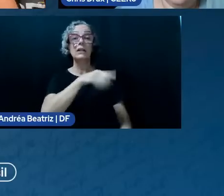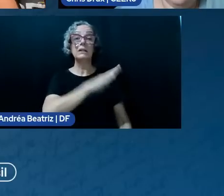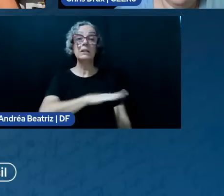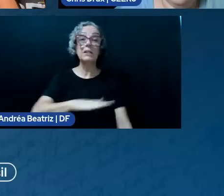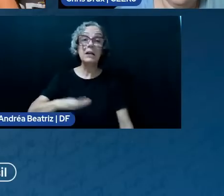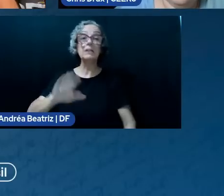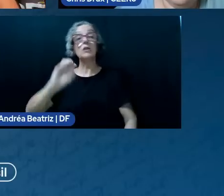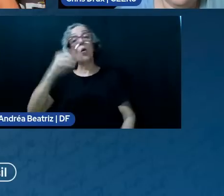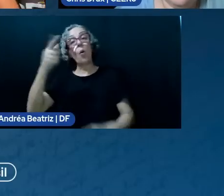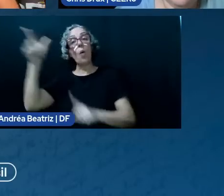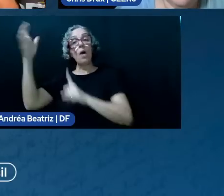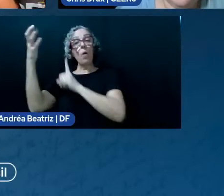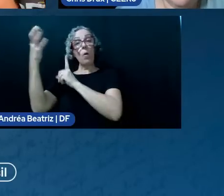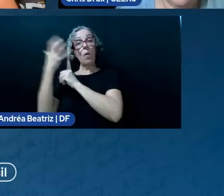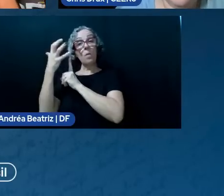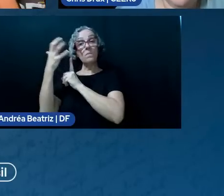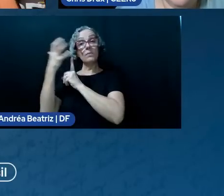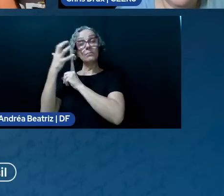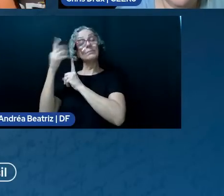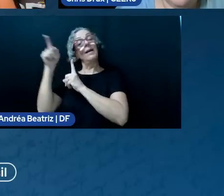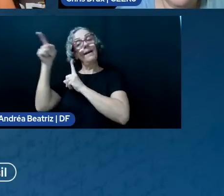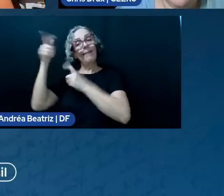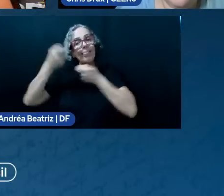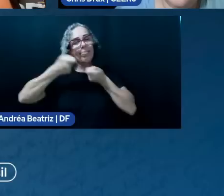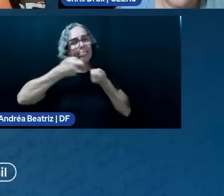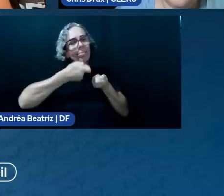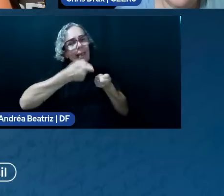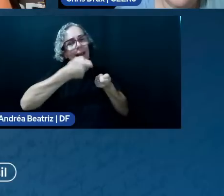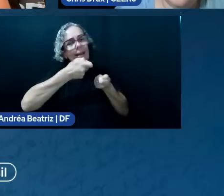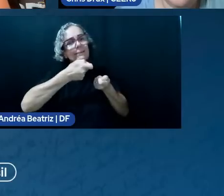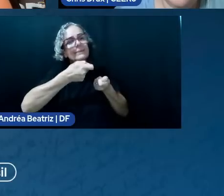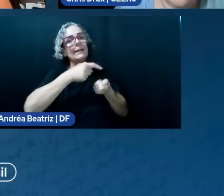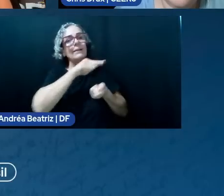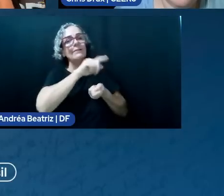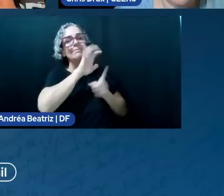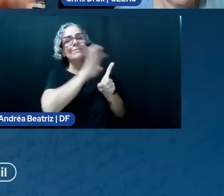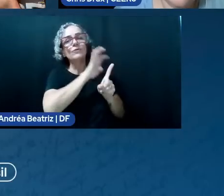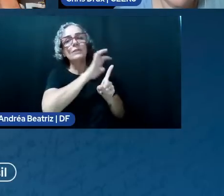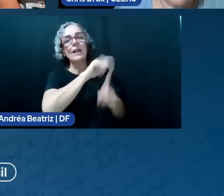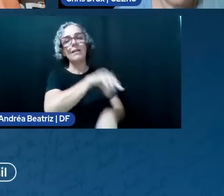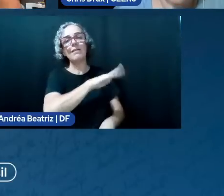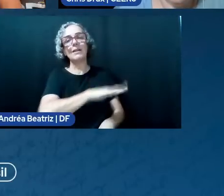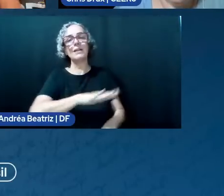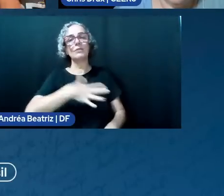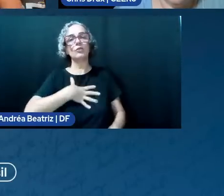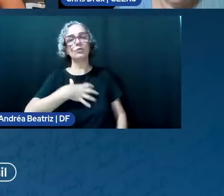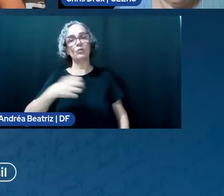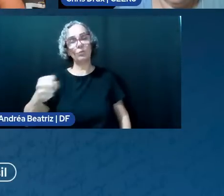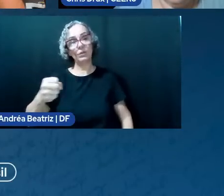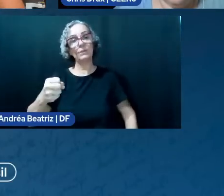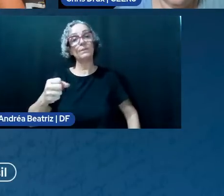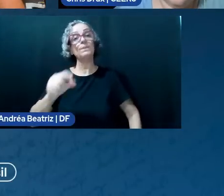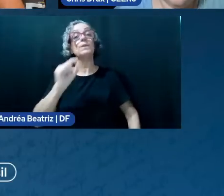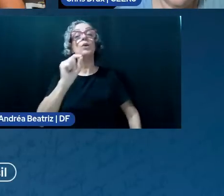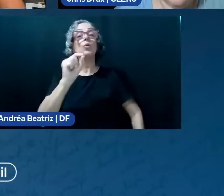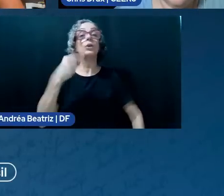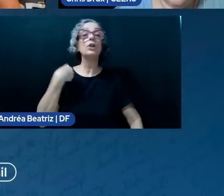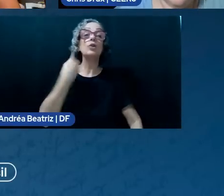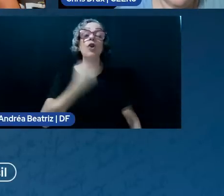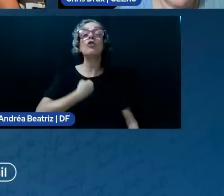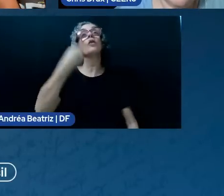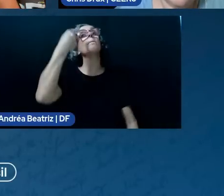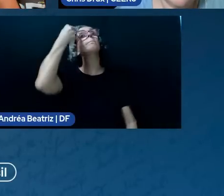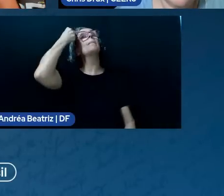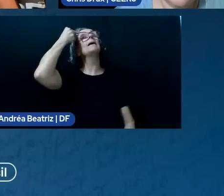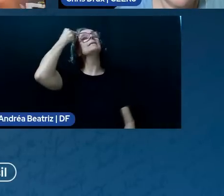obsessiva, tenta levar essa criança a se suicidar. Então, o que, que nós pensaríamos como direcionamento